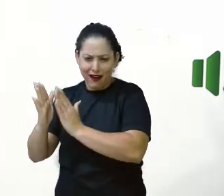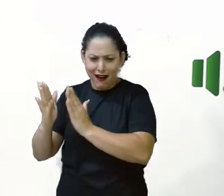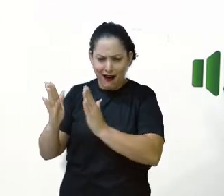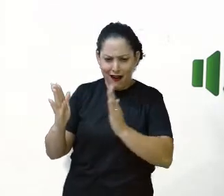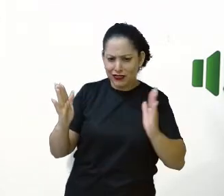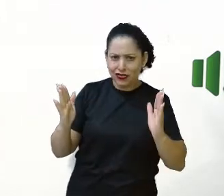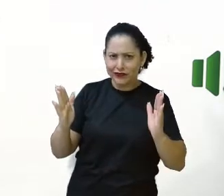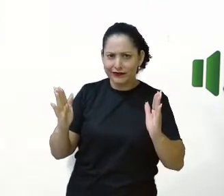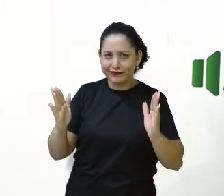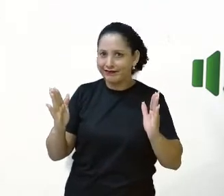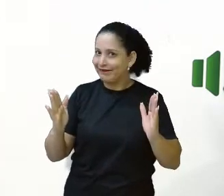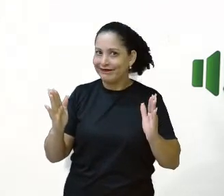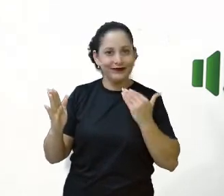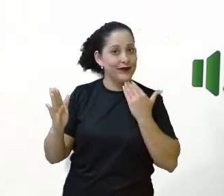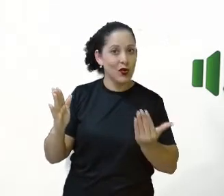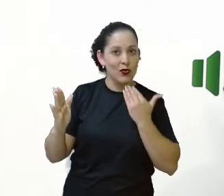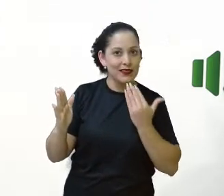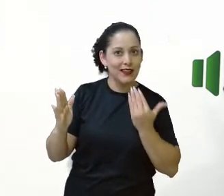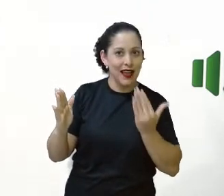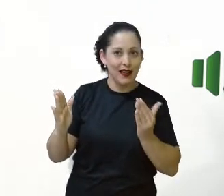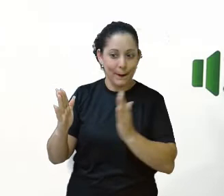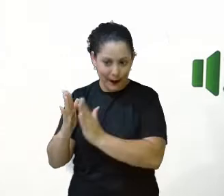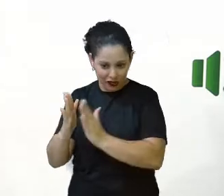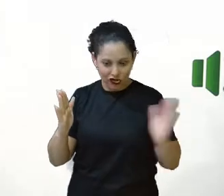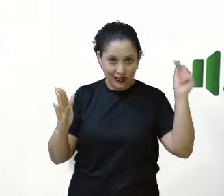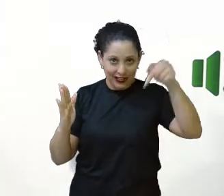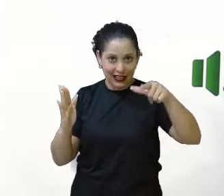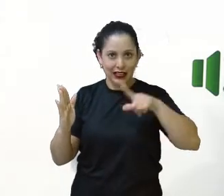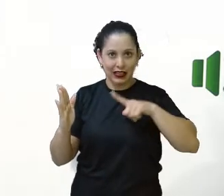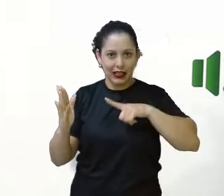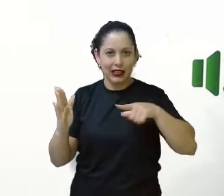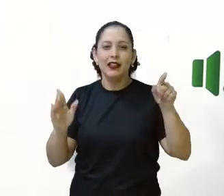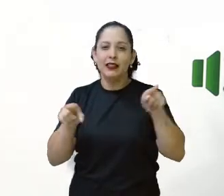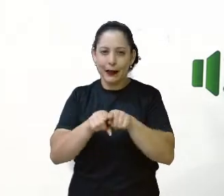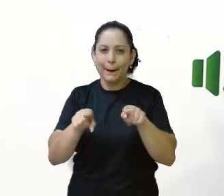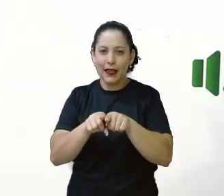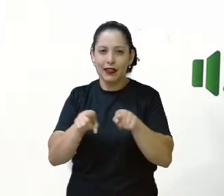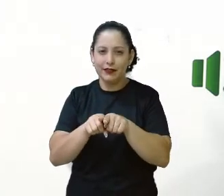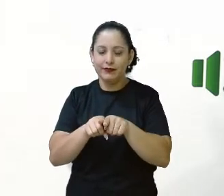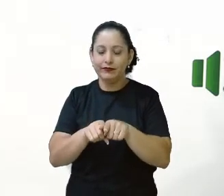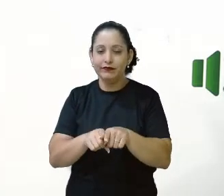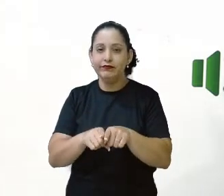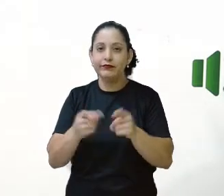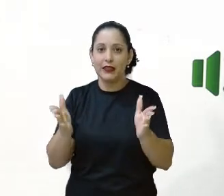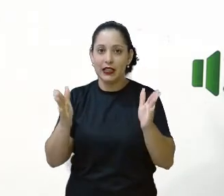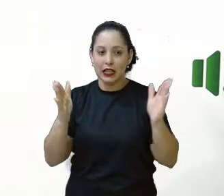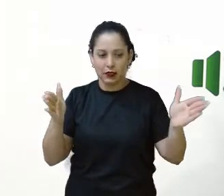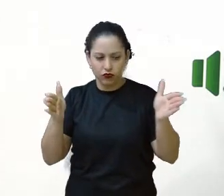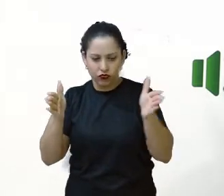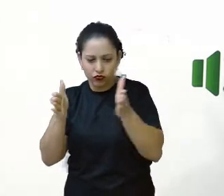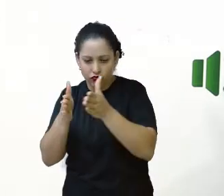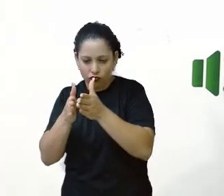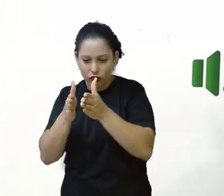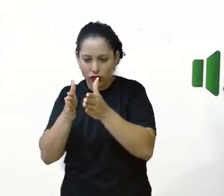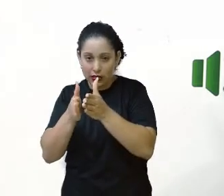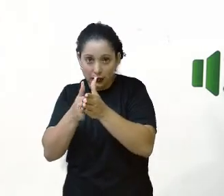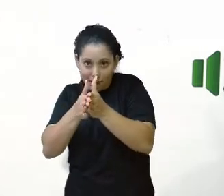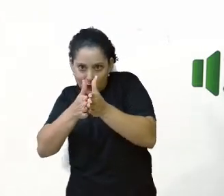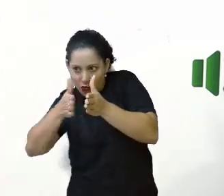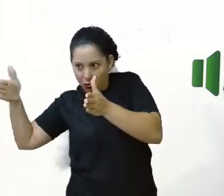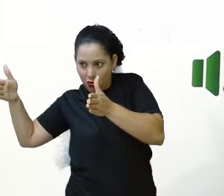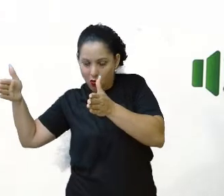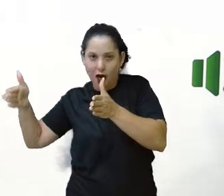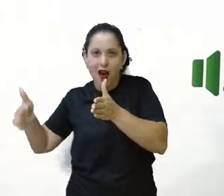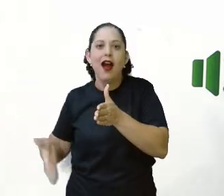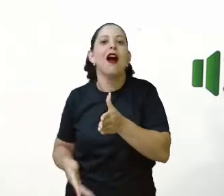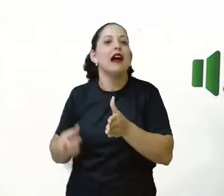não consegue ouvir, mas existe essa frequência. São, né, os infrassons. E acima de 20 mil são ultrassons.